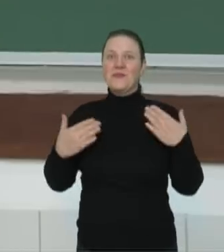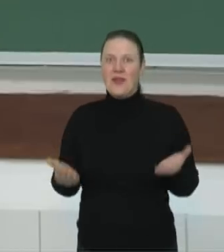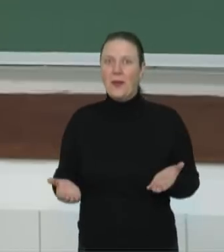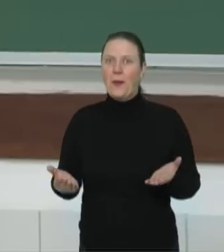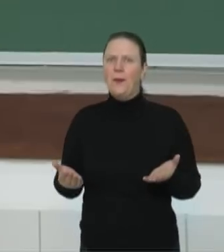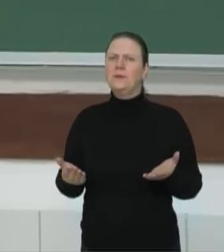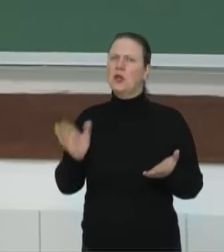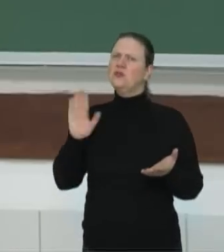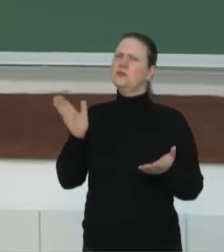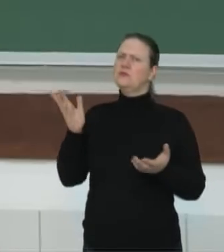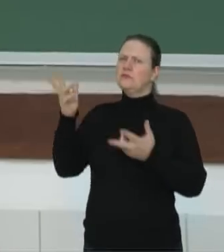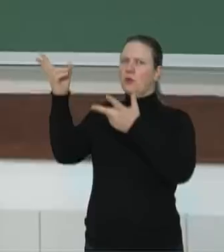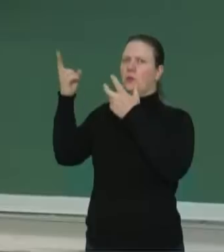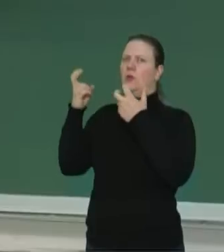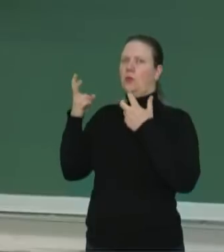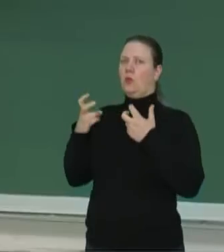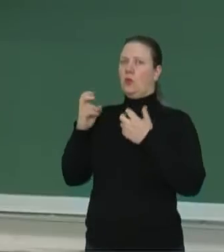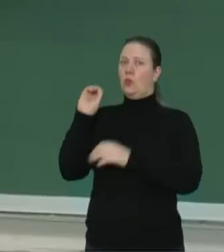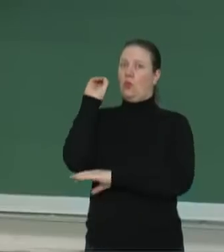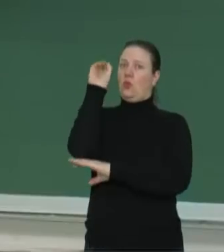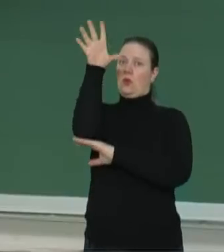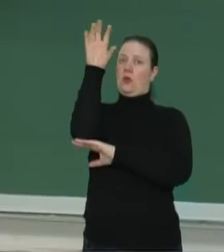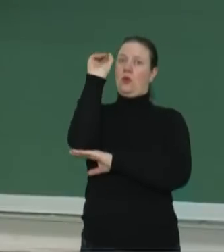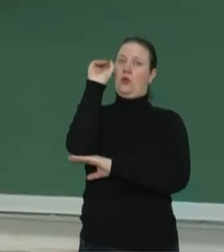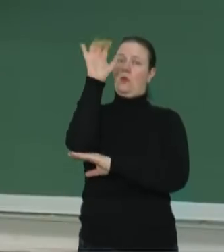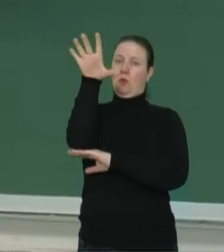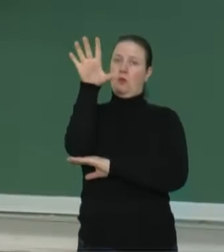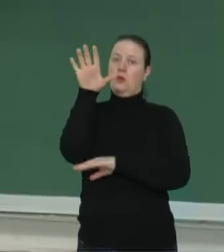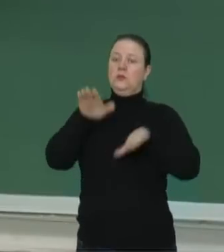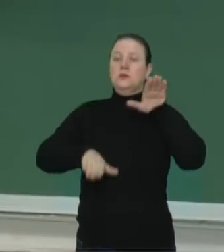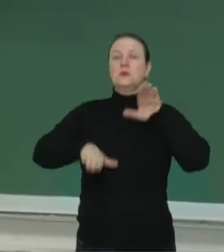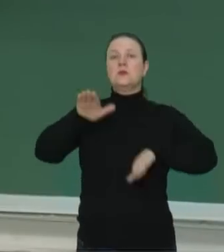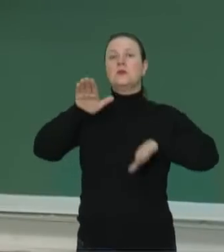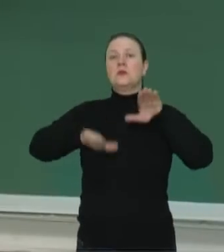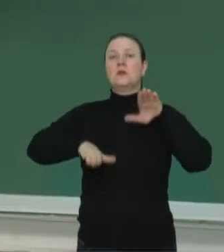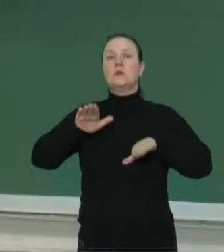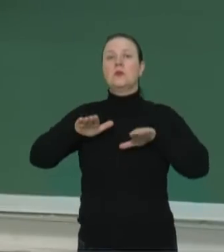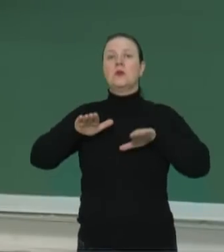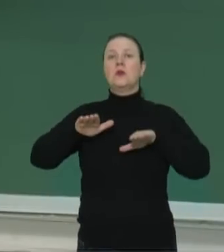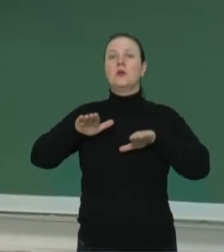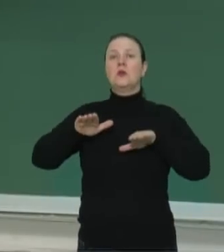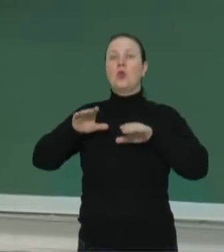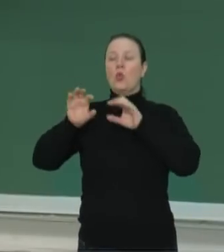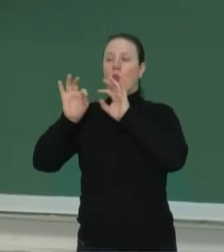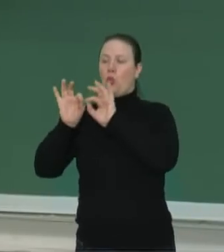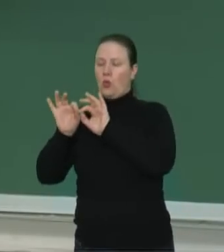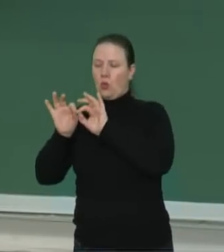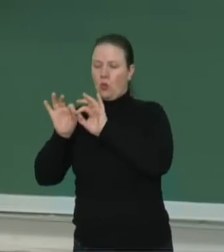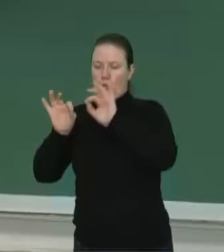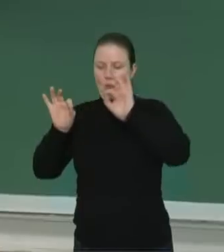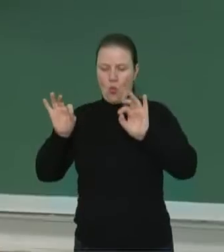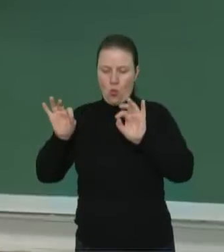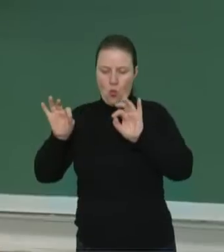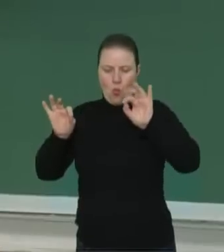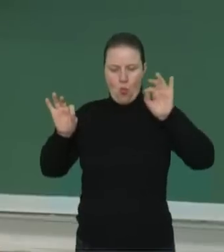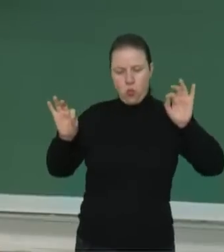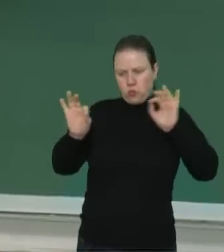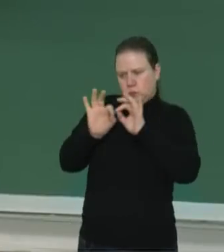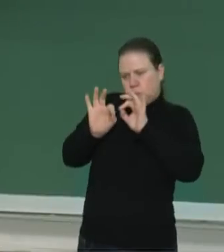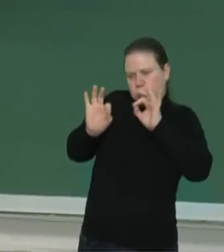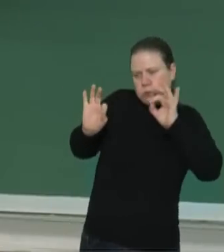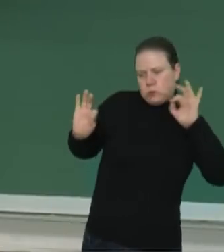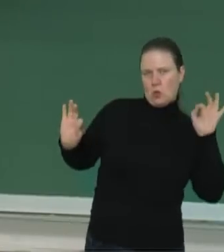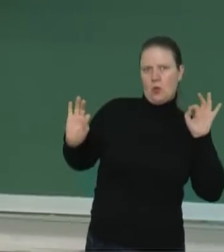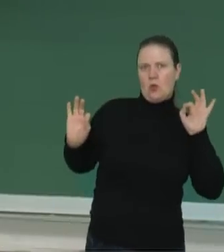Como nós vimos, uma cesta de basquete, dependendo da posição de onde foi feito o